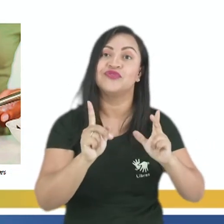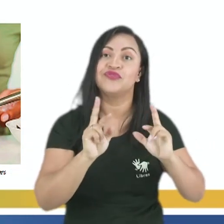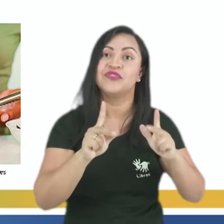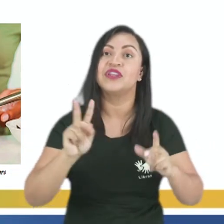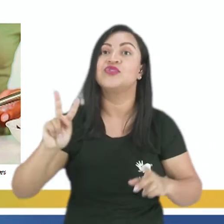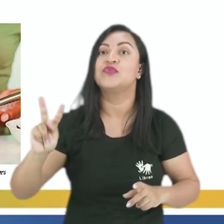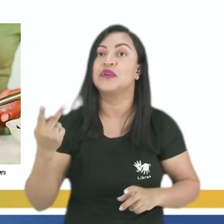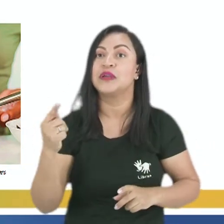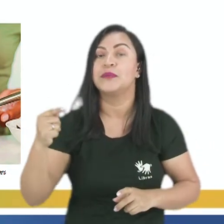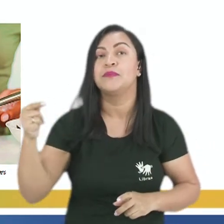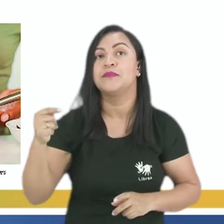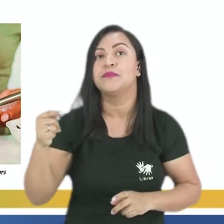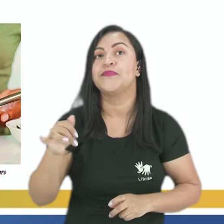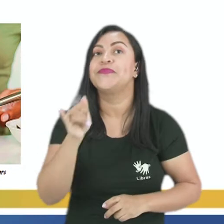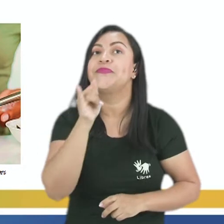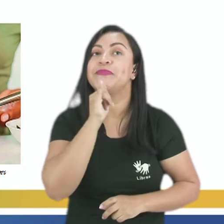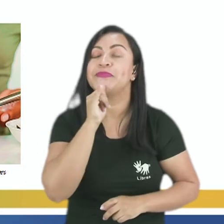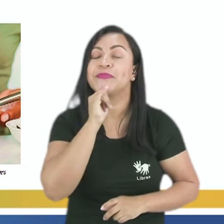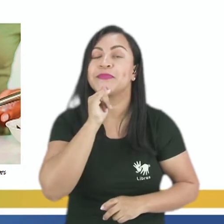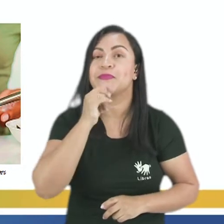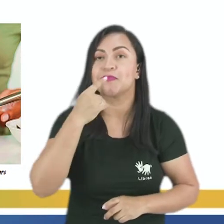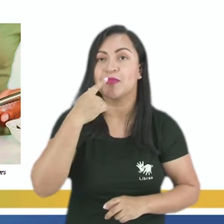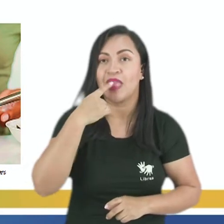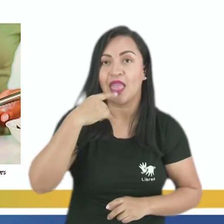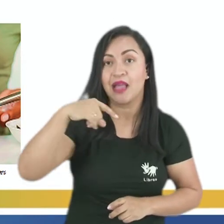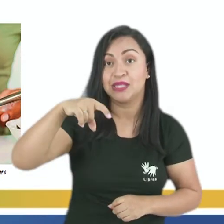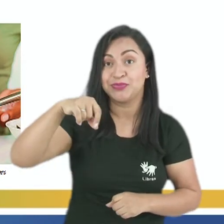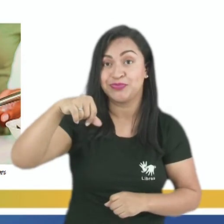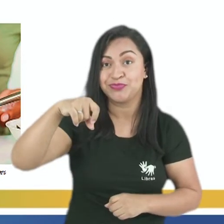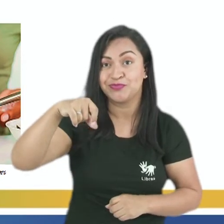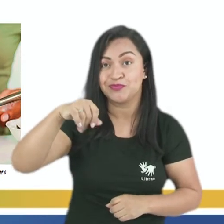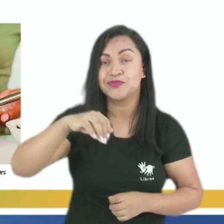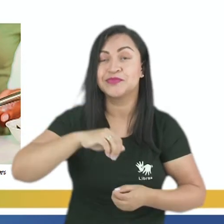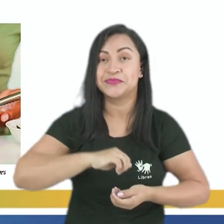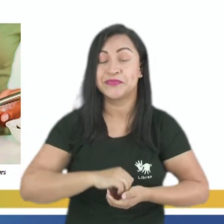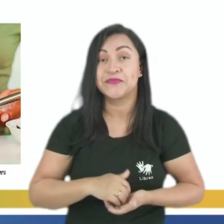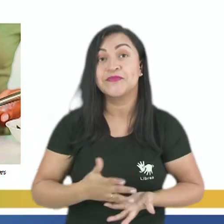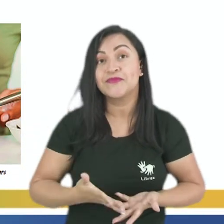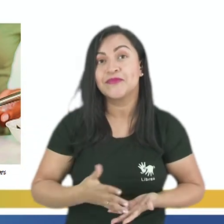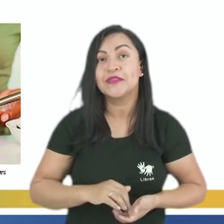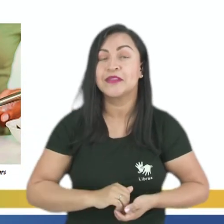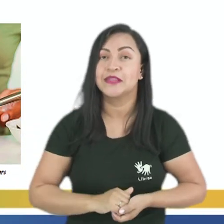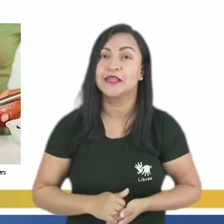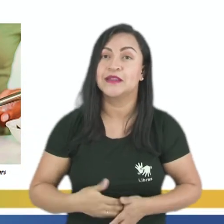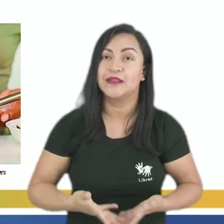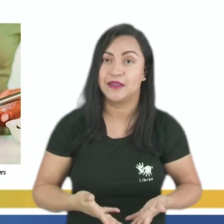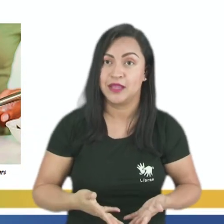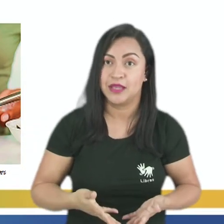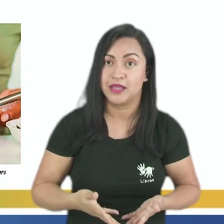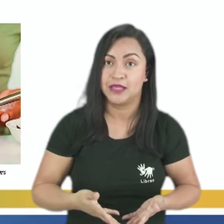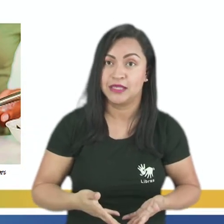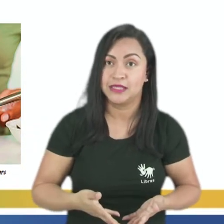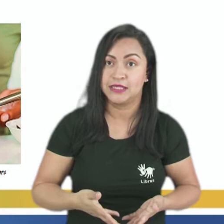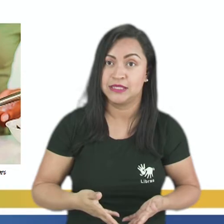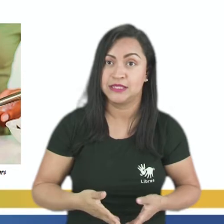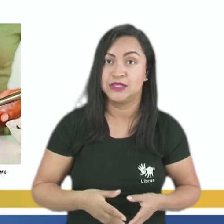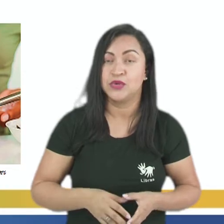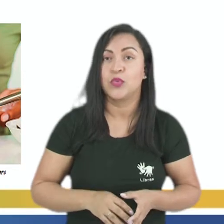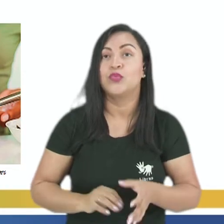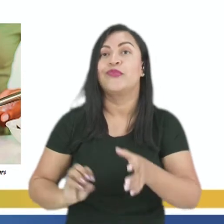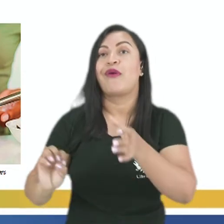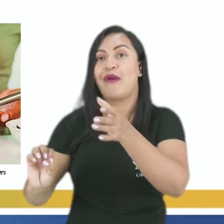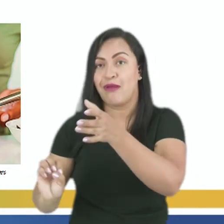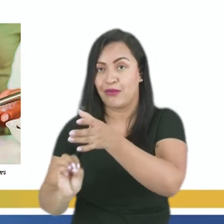do cloreto de sódio, que é o nosso famoso sal de cozinha. Então, quando ele